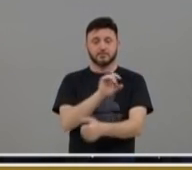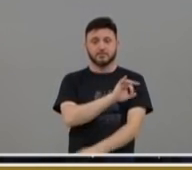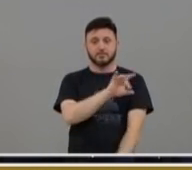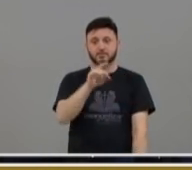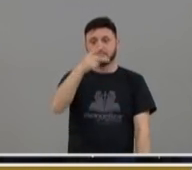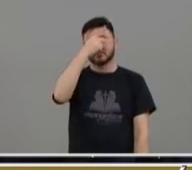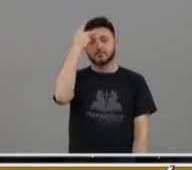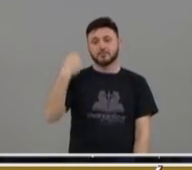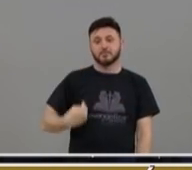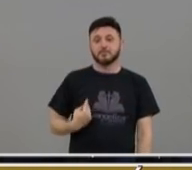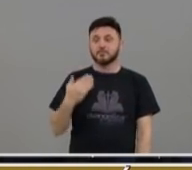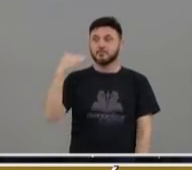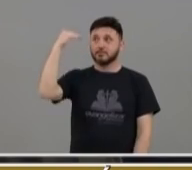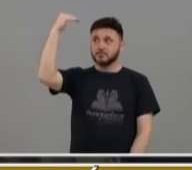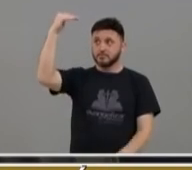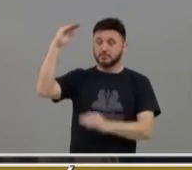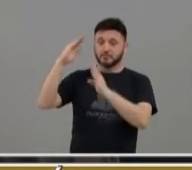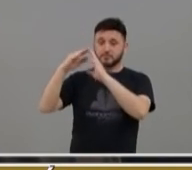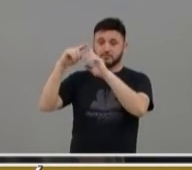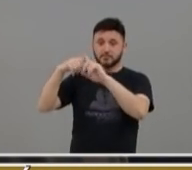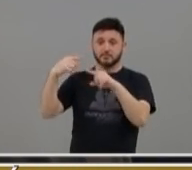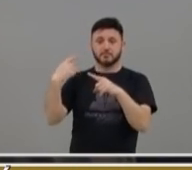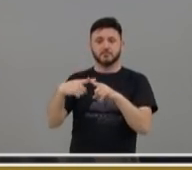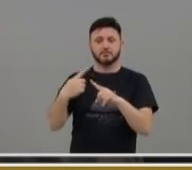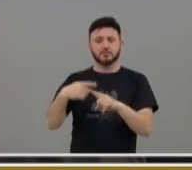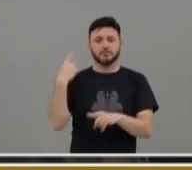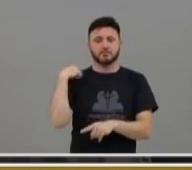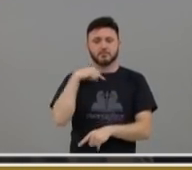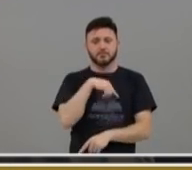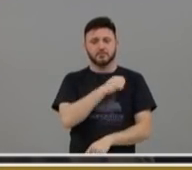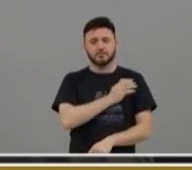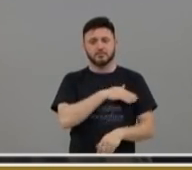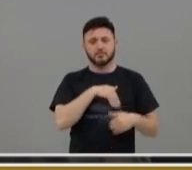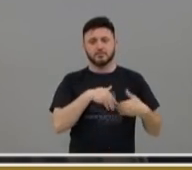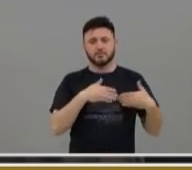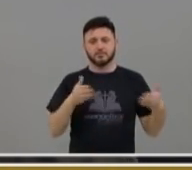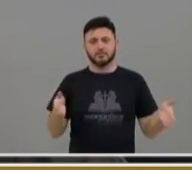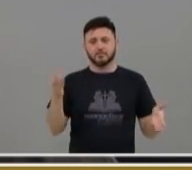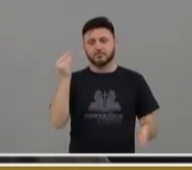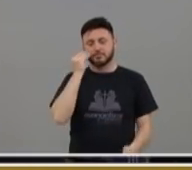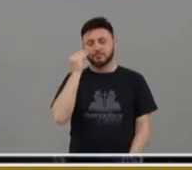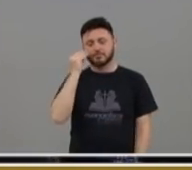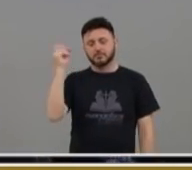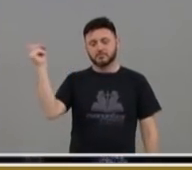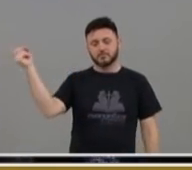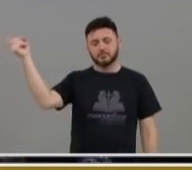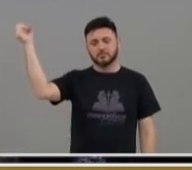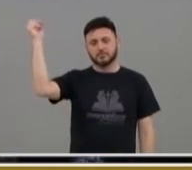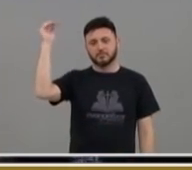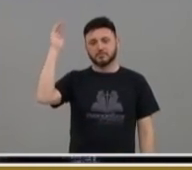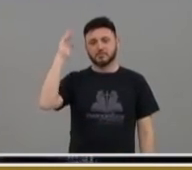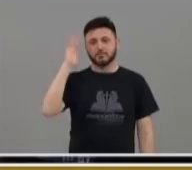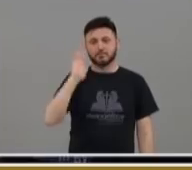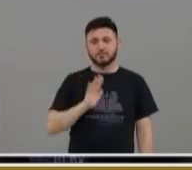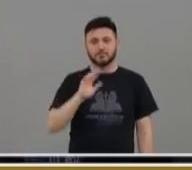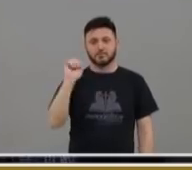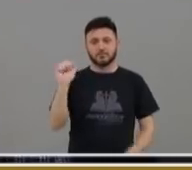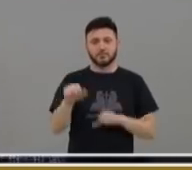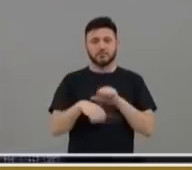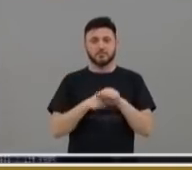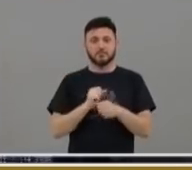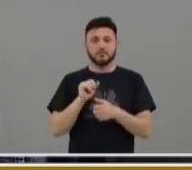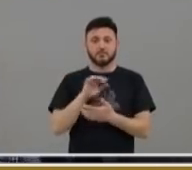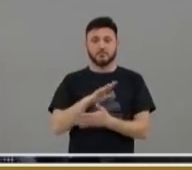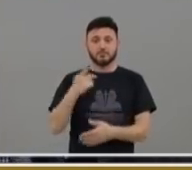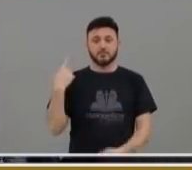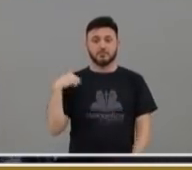está no santuário, para que possamos abrir o coração para experimentar a graça daquele que transforma a